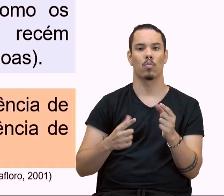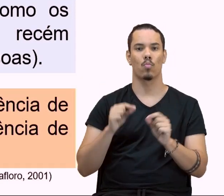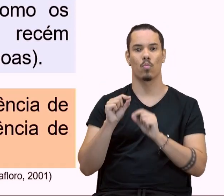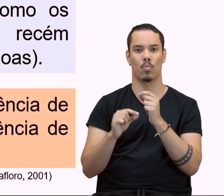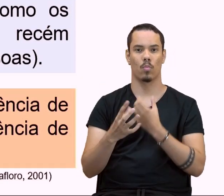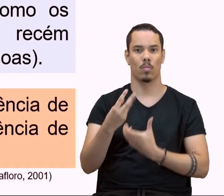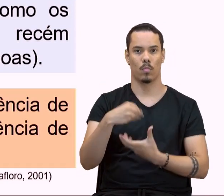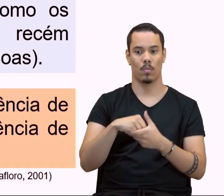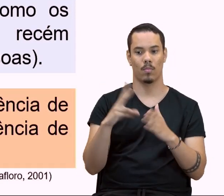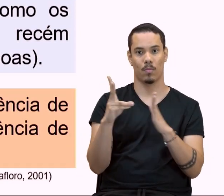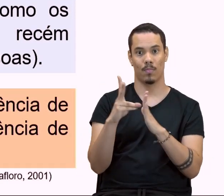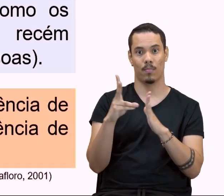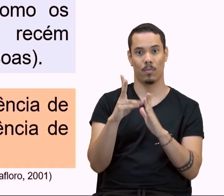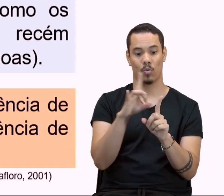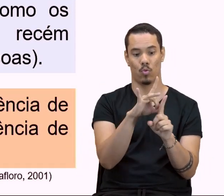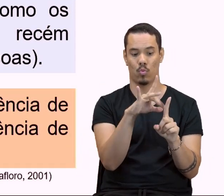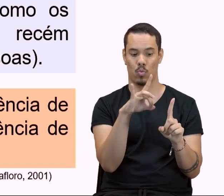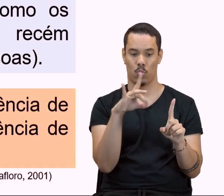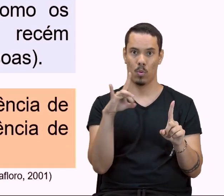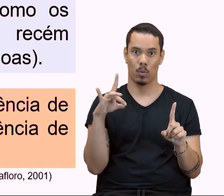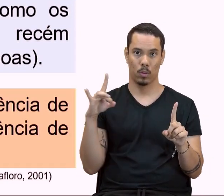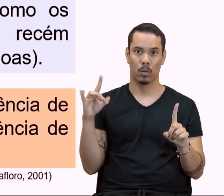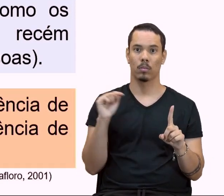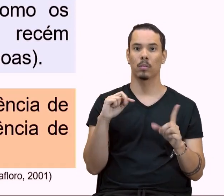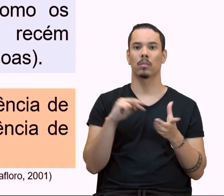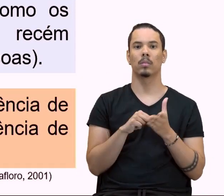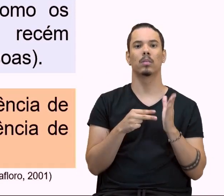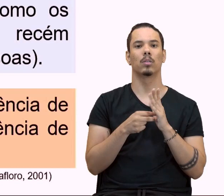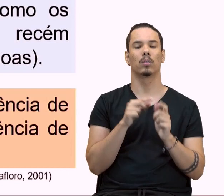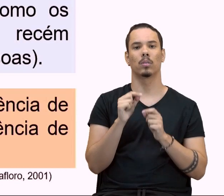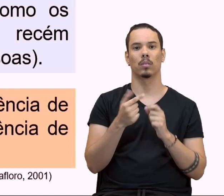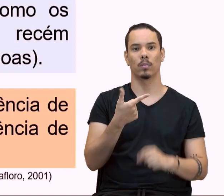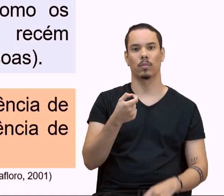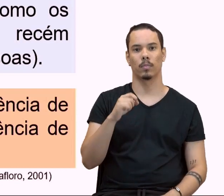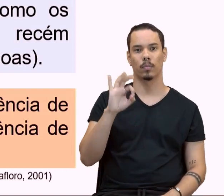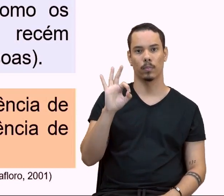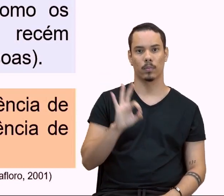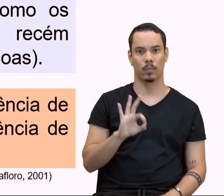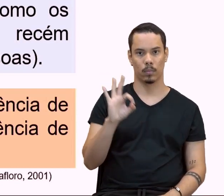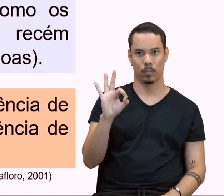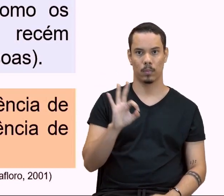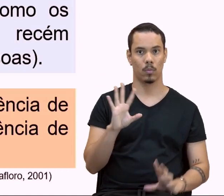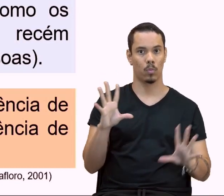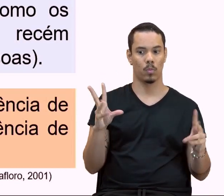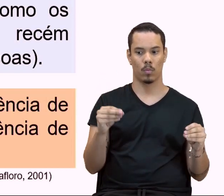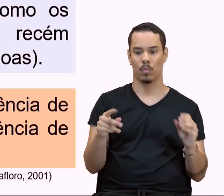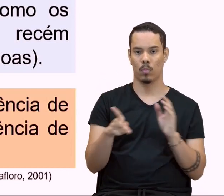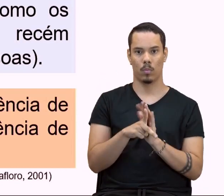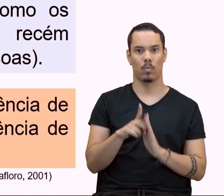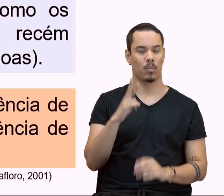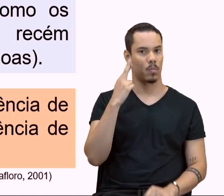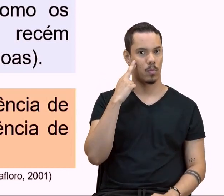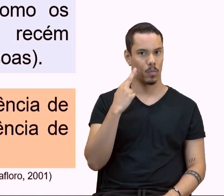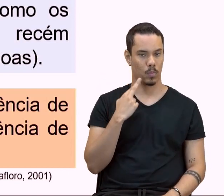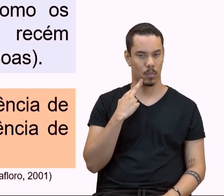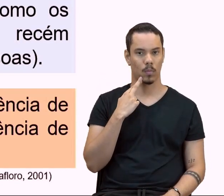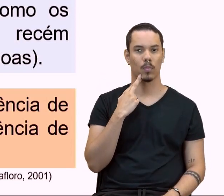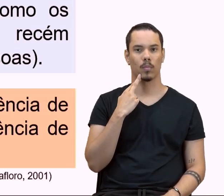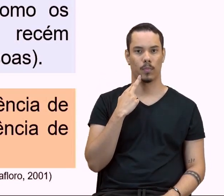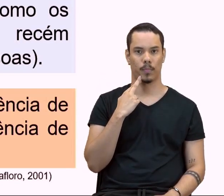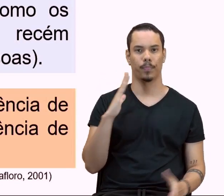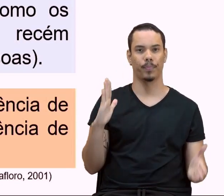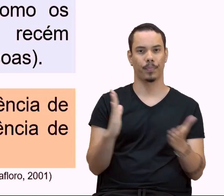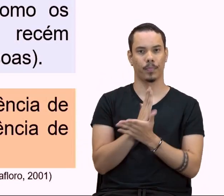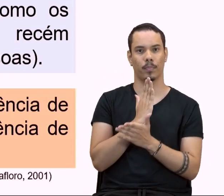índios isolados, o que representa 20% da superfície do território de Rondônia. Alguns povos têm